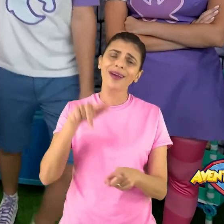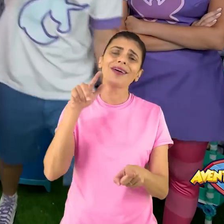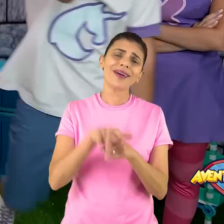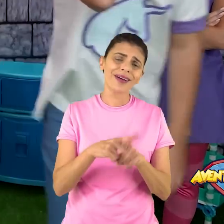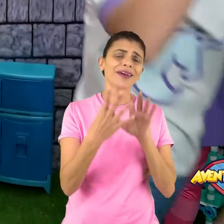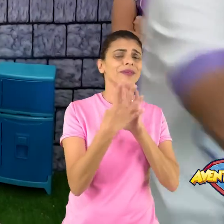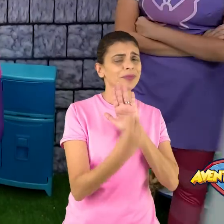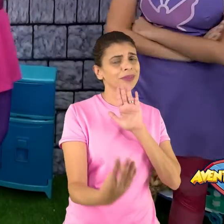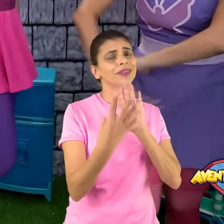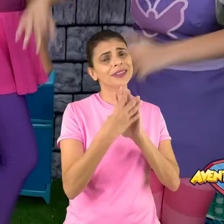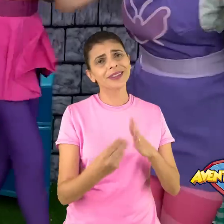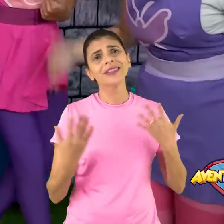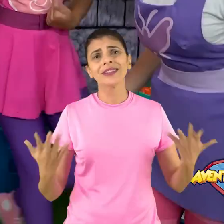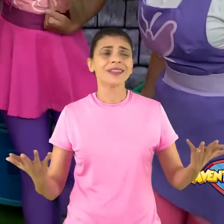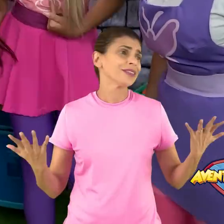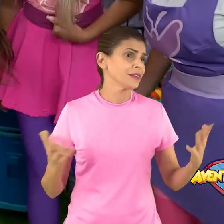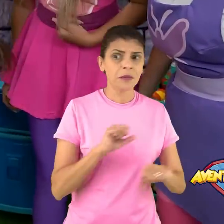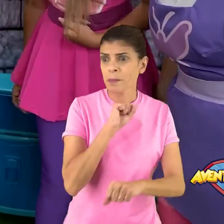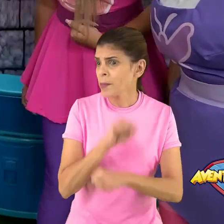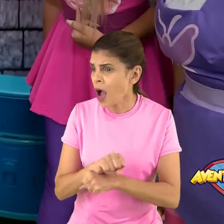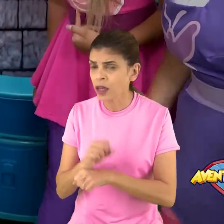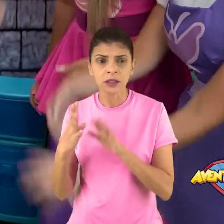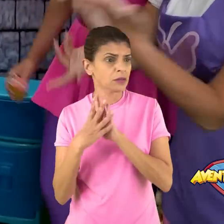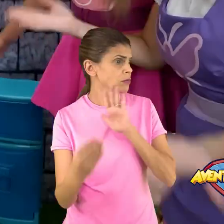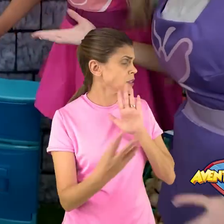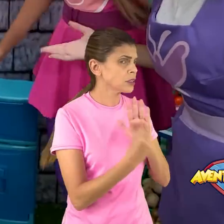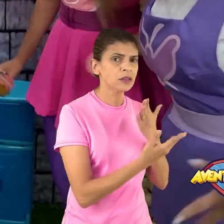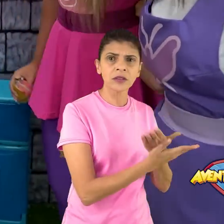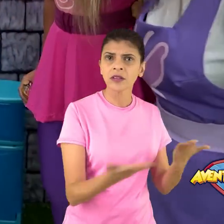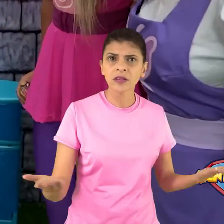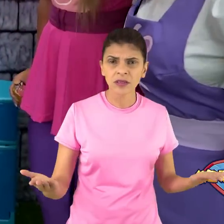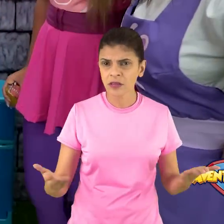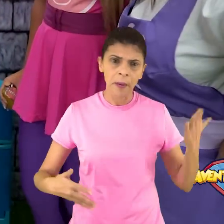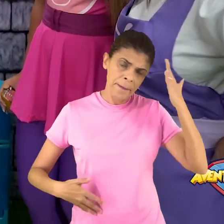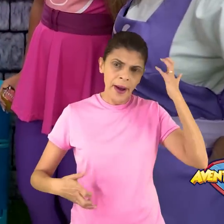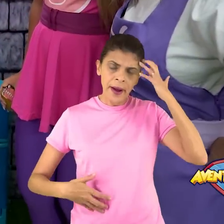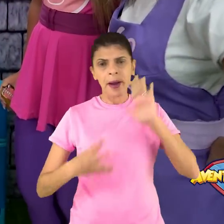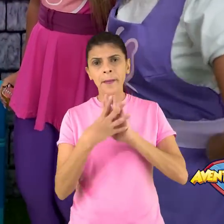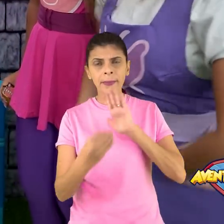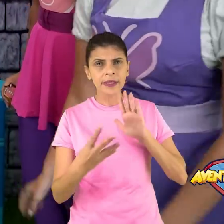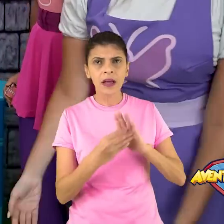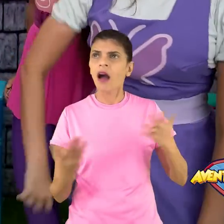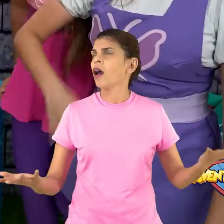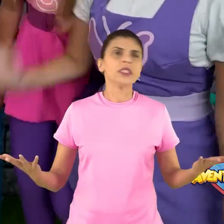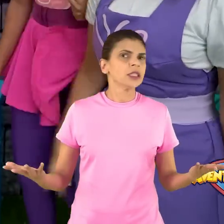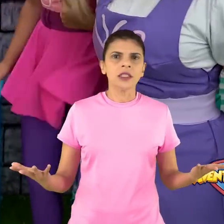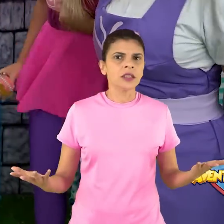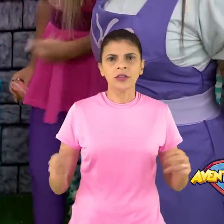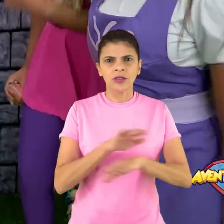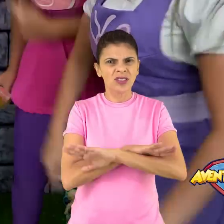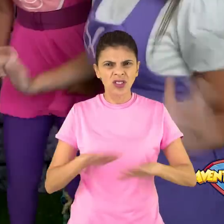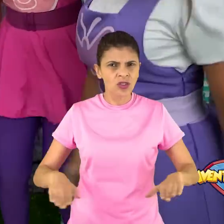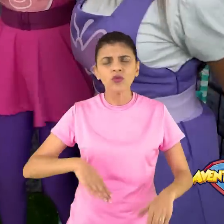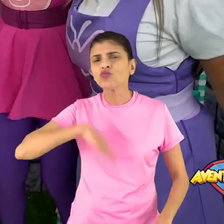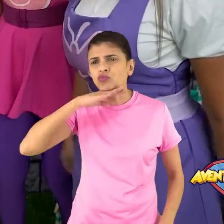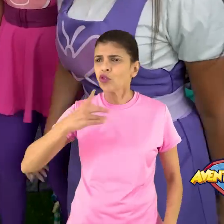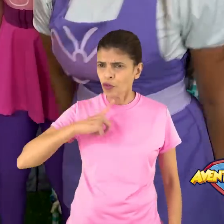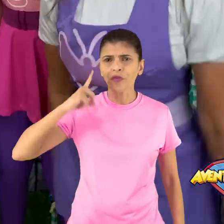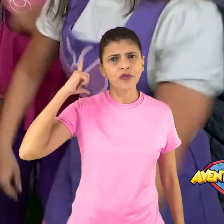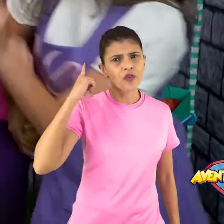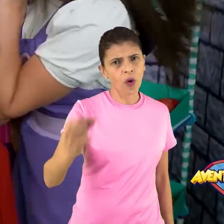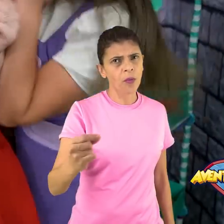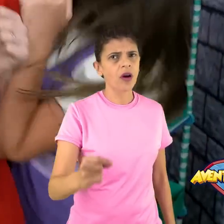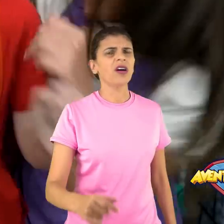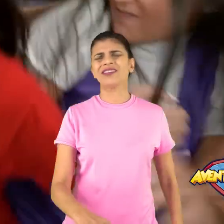novo! Para de me imitar! Vocês são macacos de imitação? Ai, eu quero saber! Eu vou embora